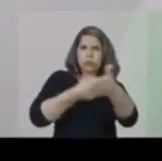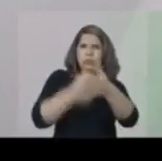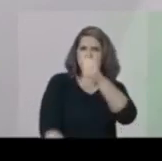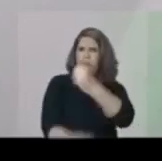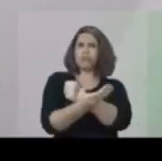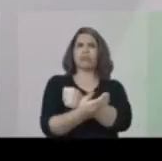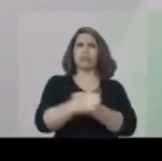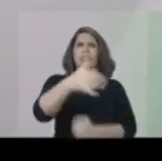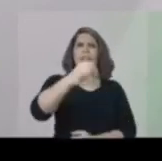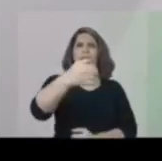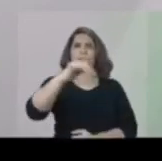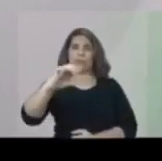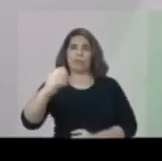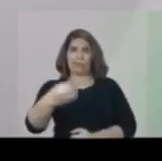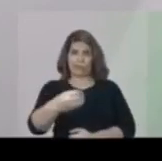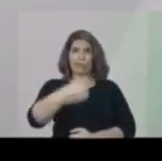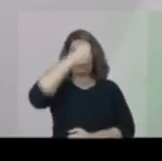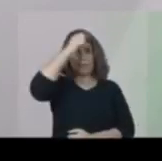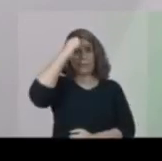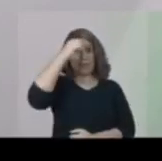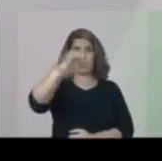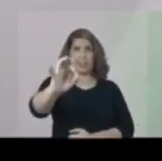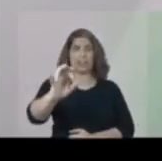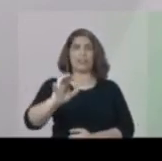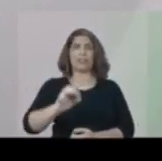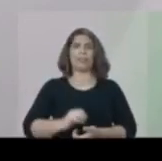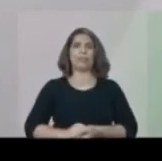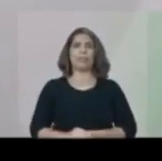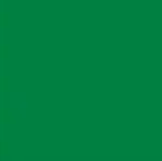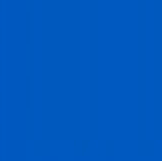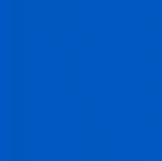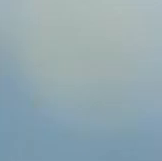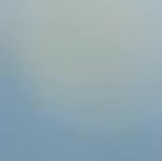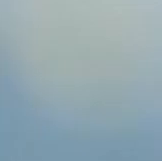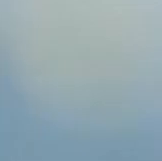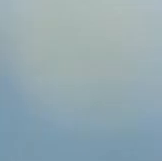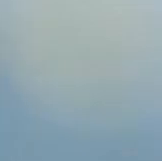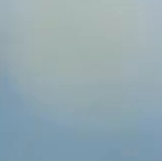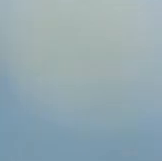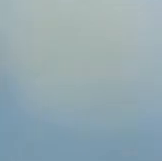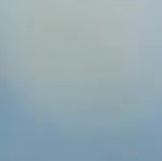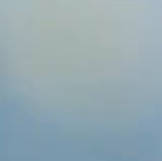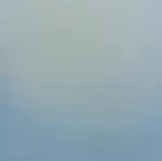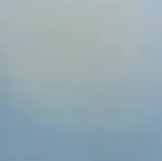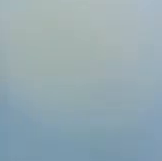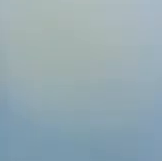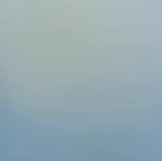Combate total à corrupção. Vote Rômulo, 10070, Crivella 10.